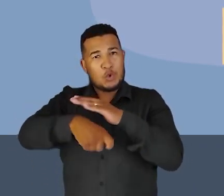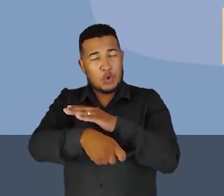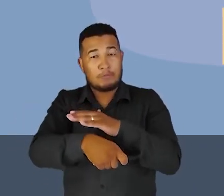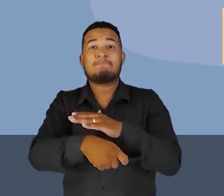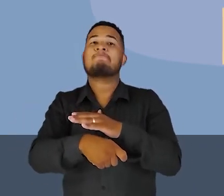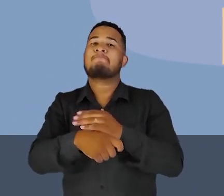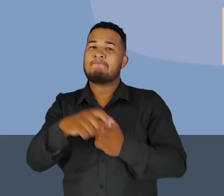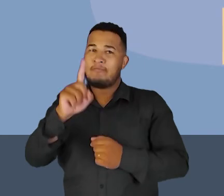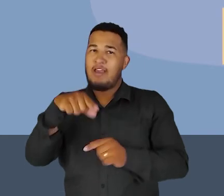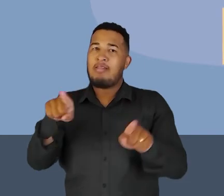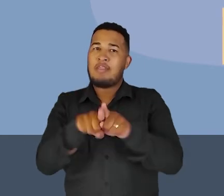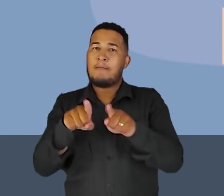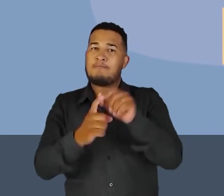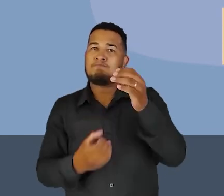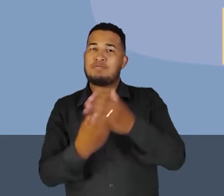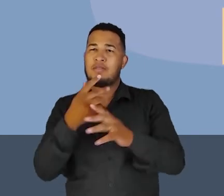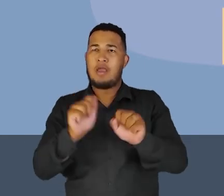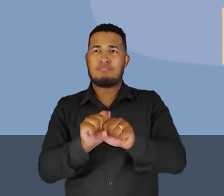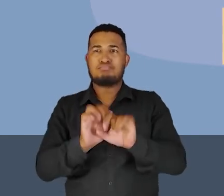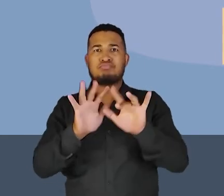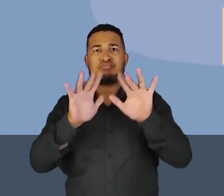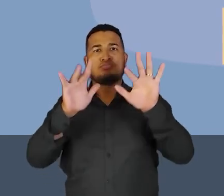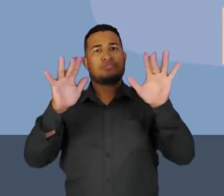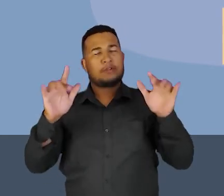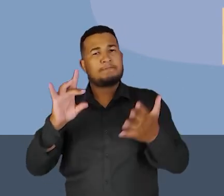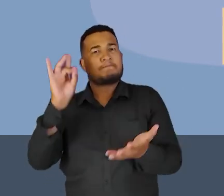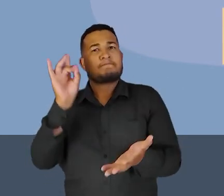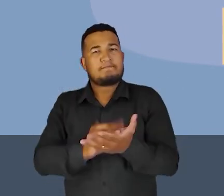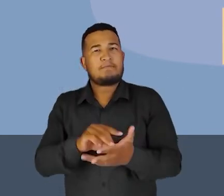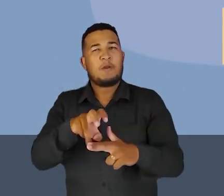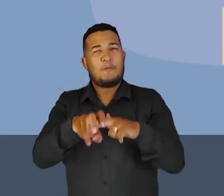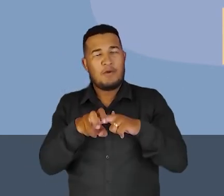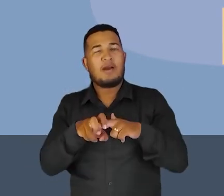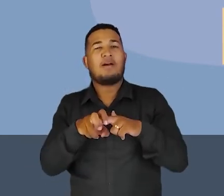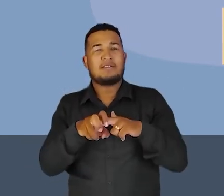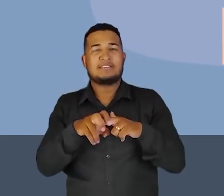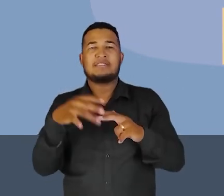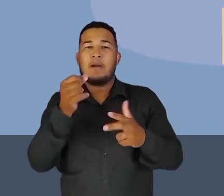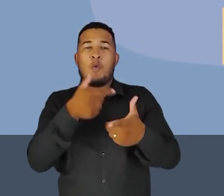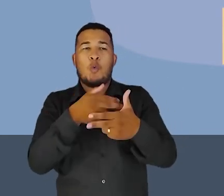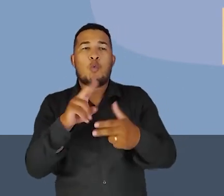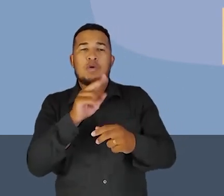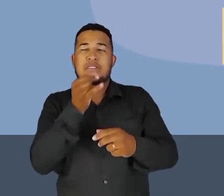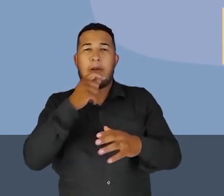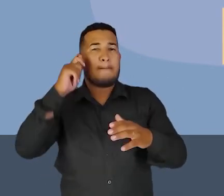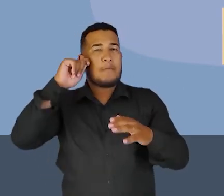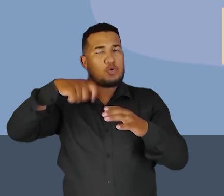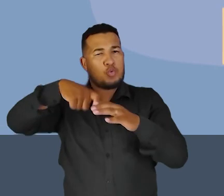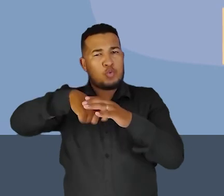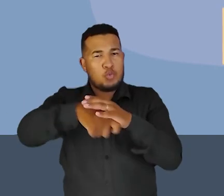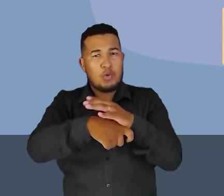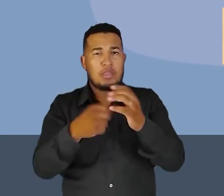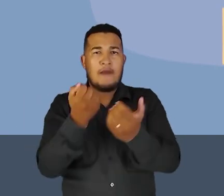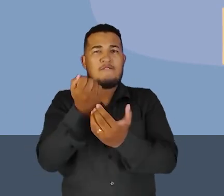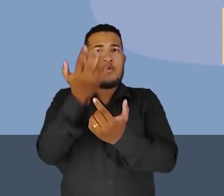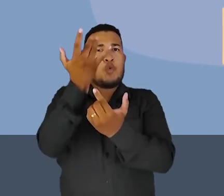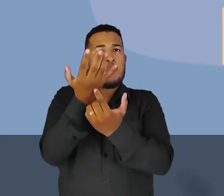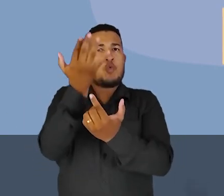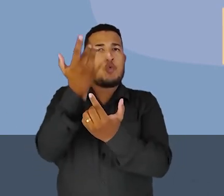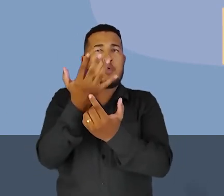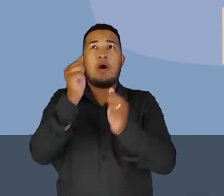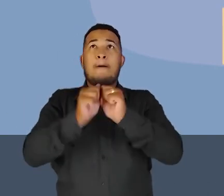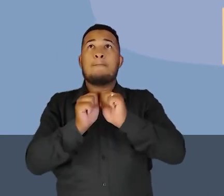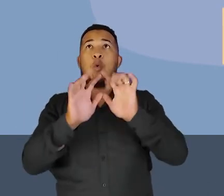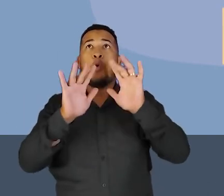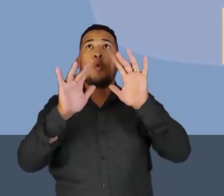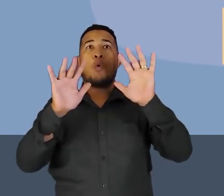é originado, né, esses dois gases, eles são originados da queima de combustíveis fósseis, né, que contém impurezas de enxofre, então